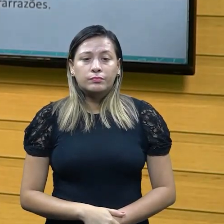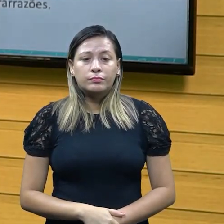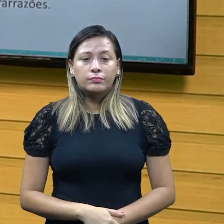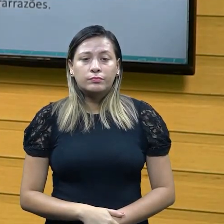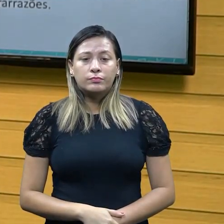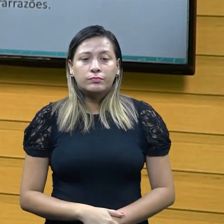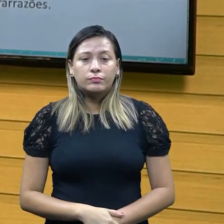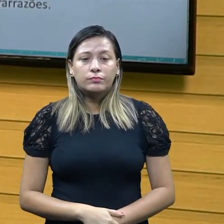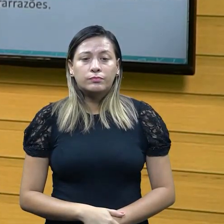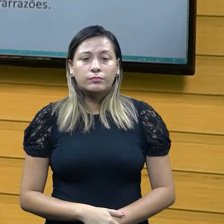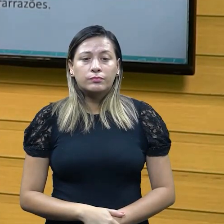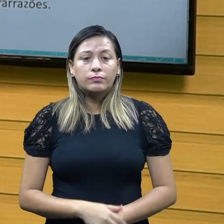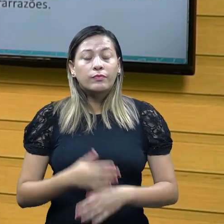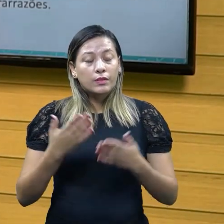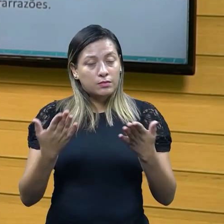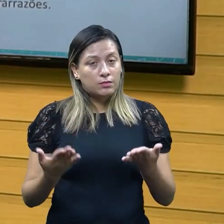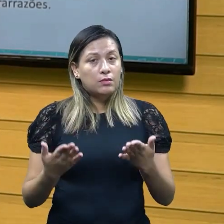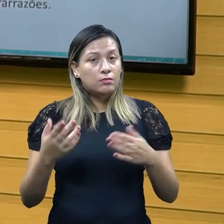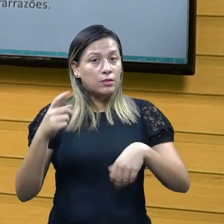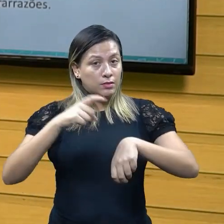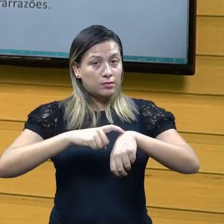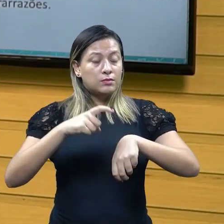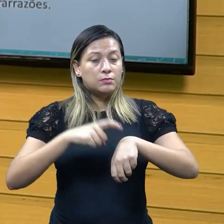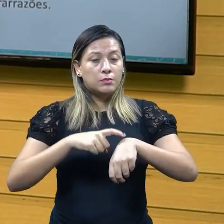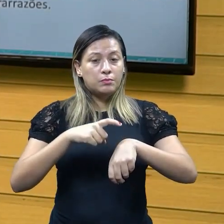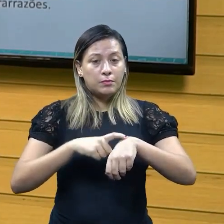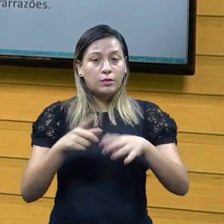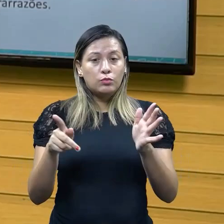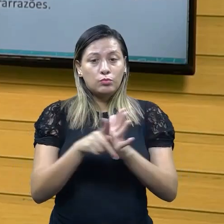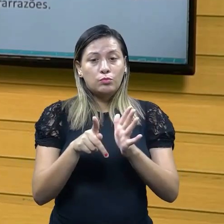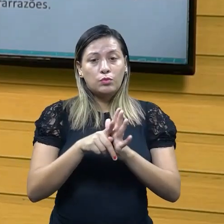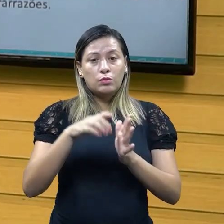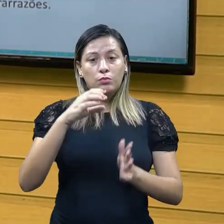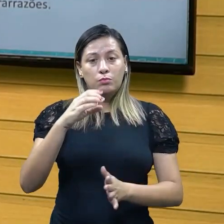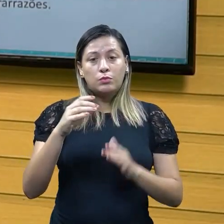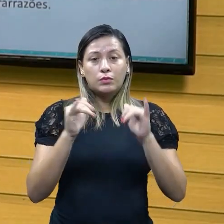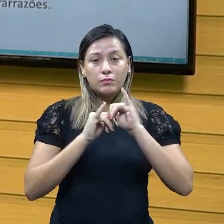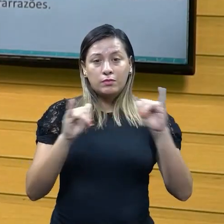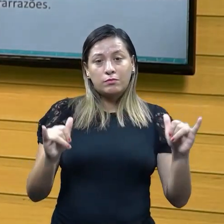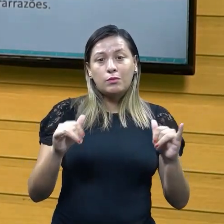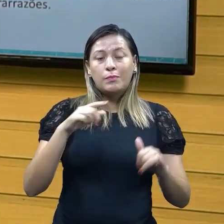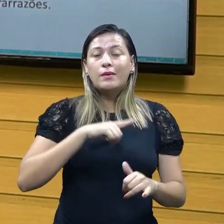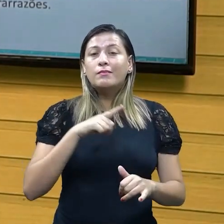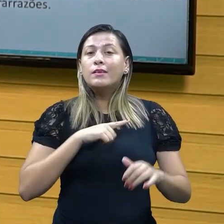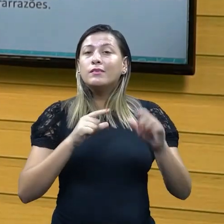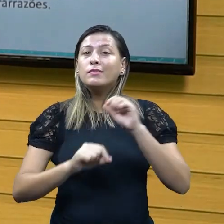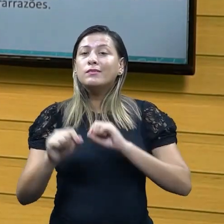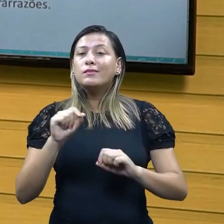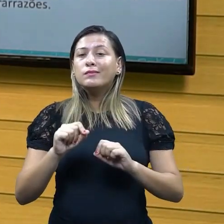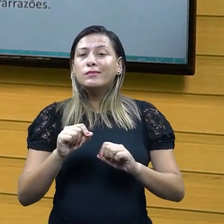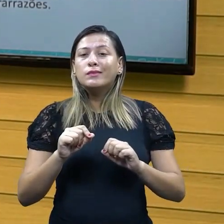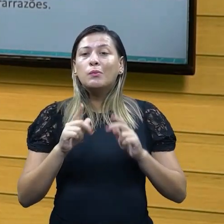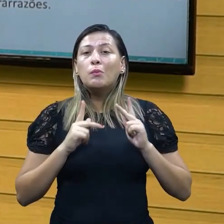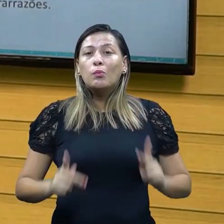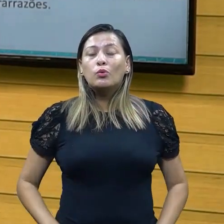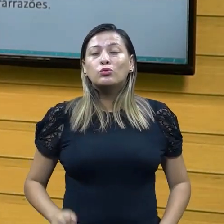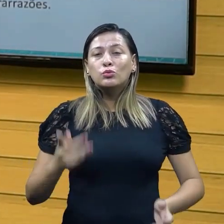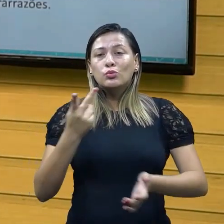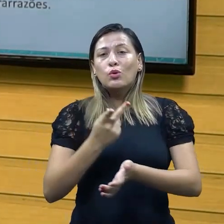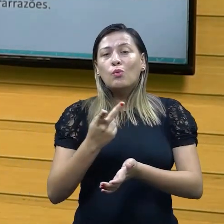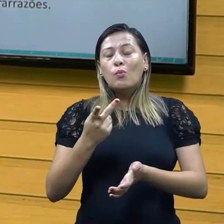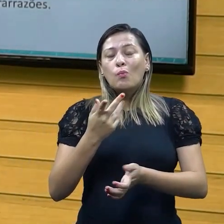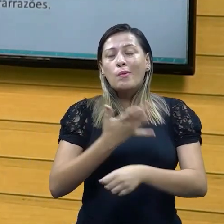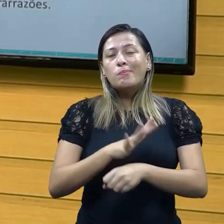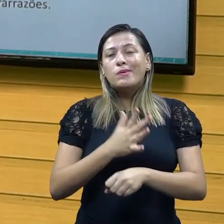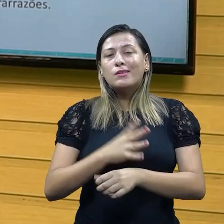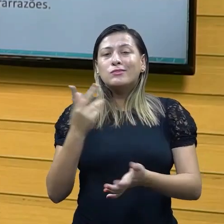digamos que é nesse momento da citação que você vai ter o ato defeituoso. Portanto,